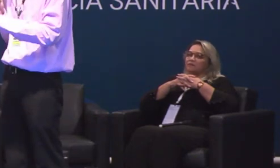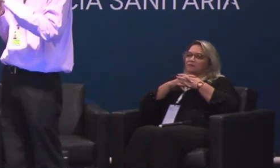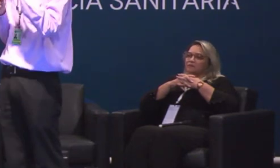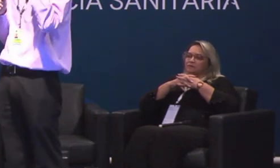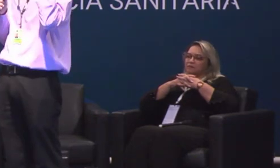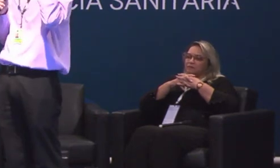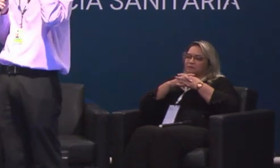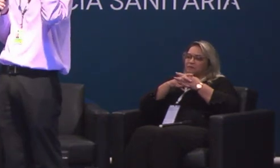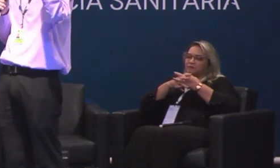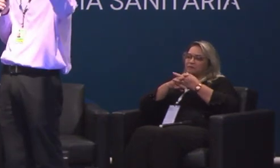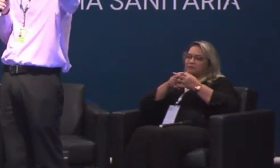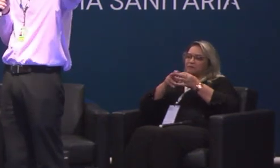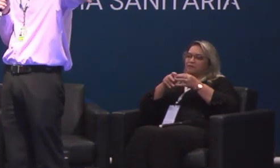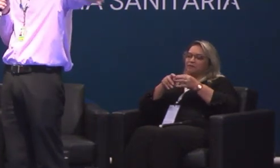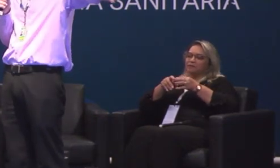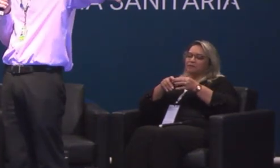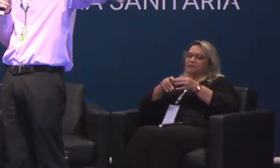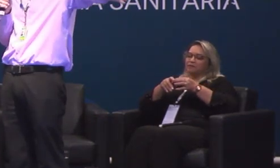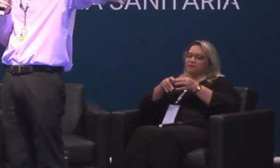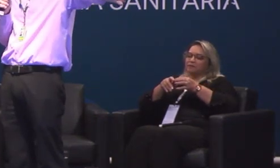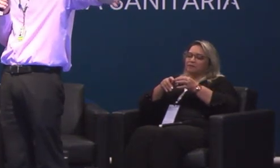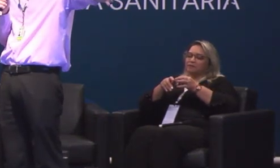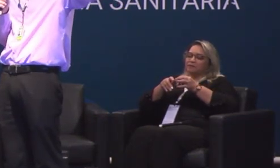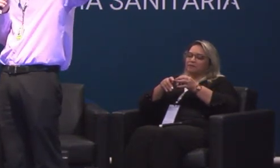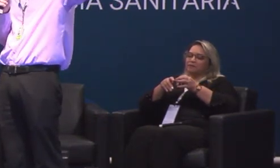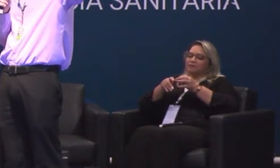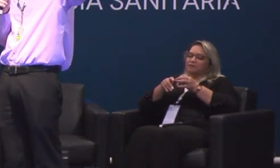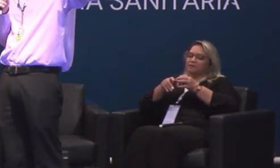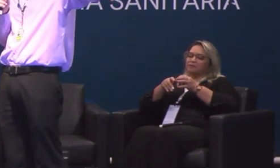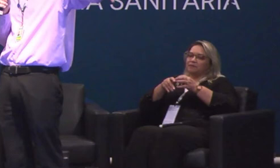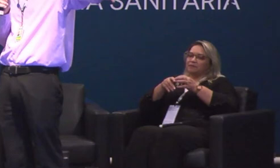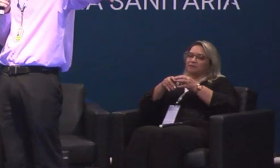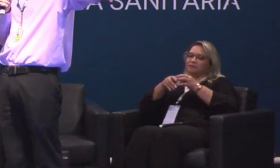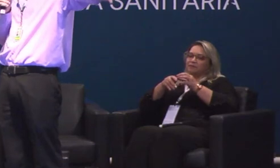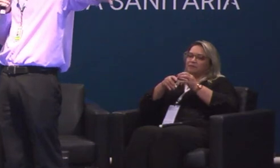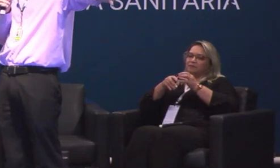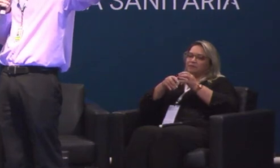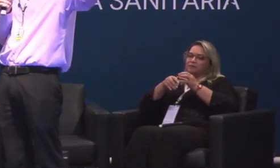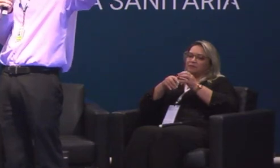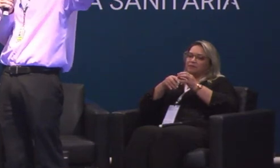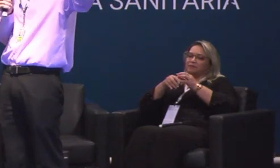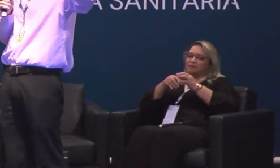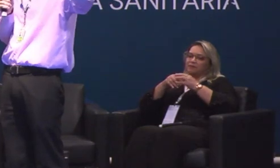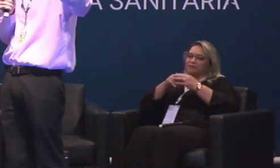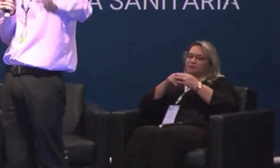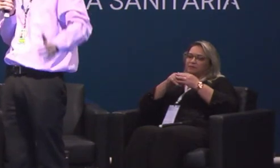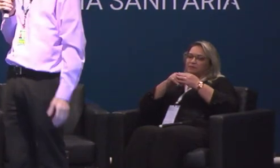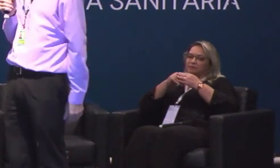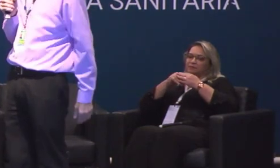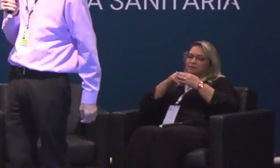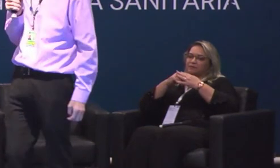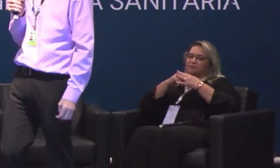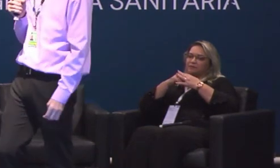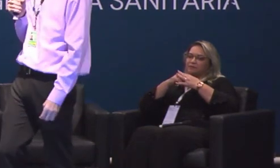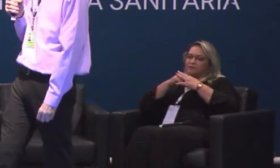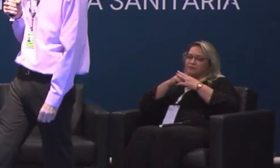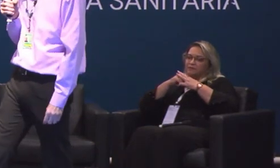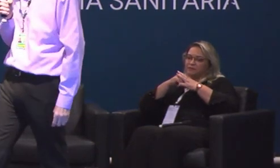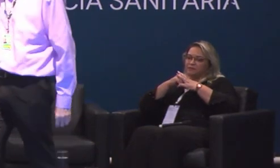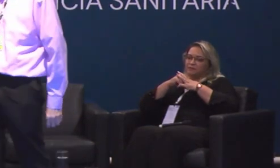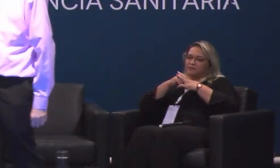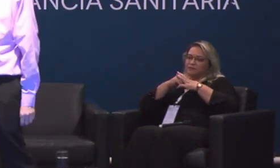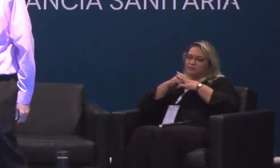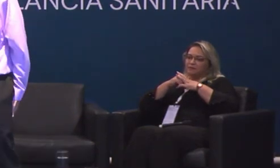Código Sanitário, mas do que a gente está trabalhando com as ações estratégicas. A Bahia tem ajudado muito nesse trabalho.